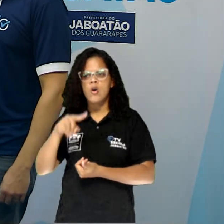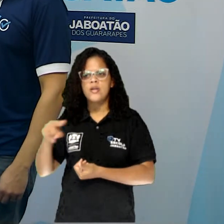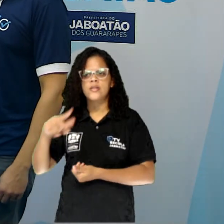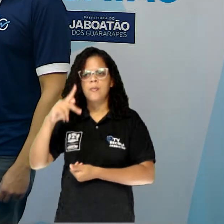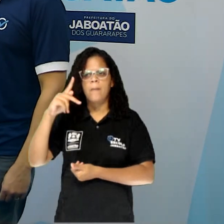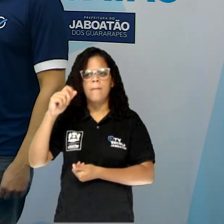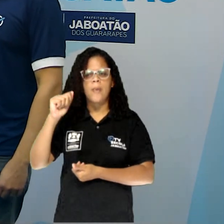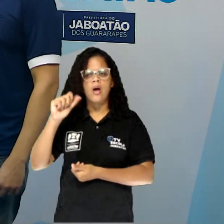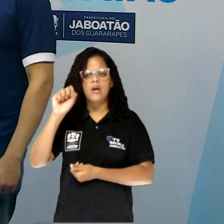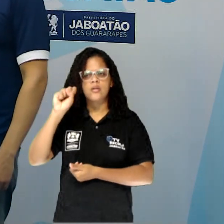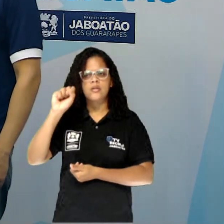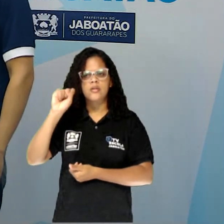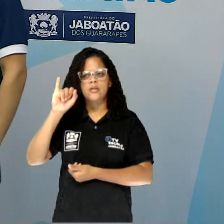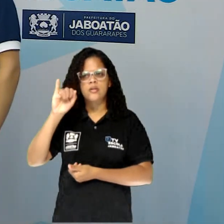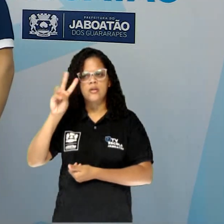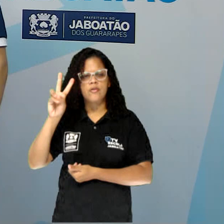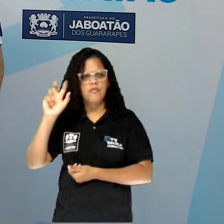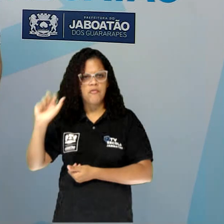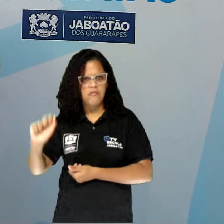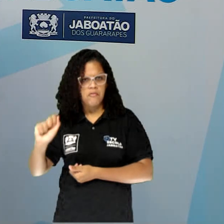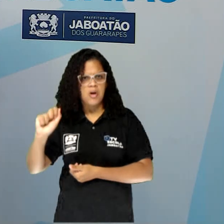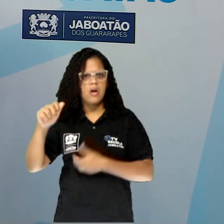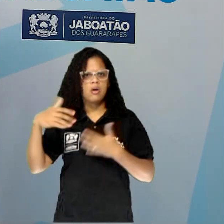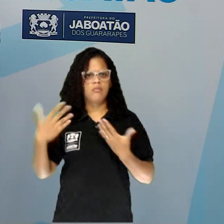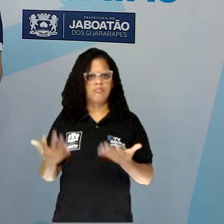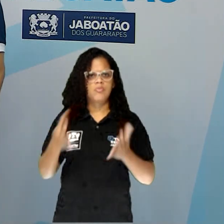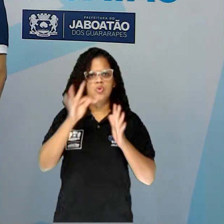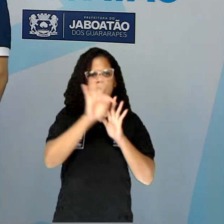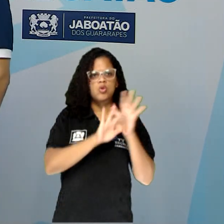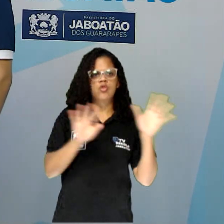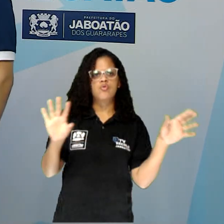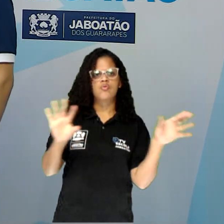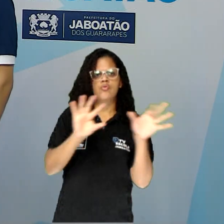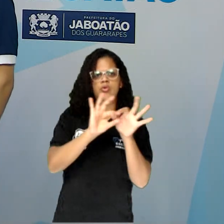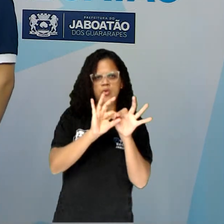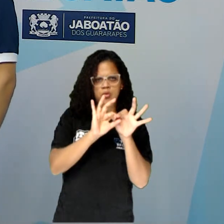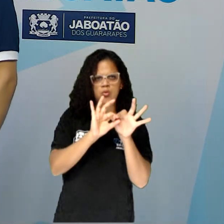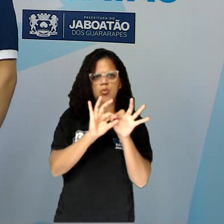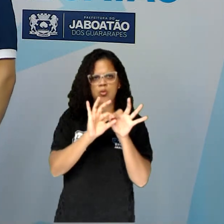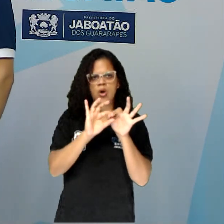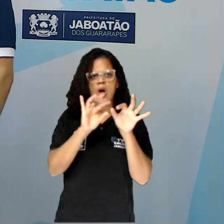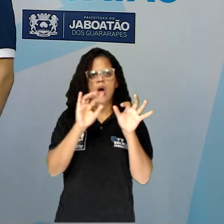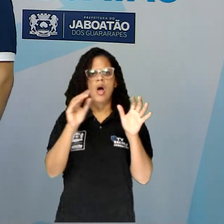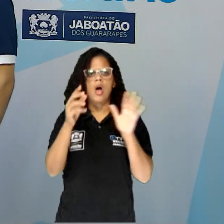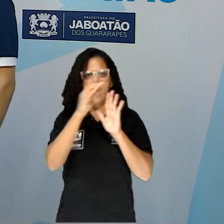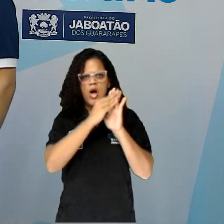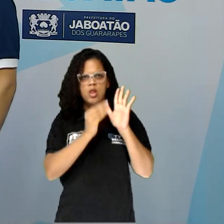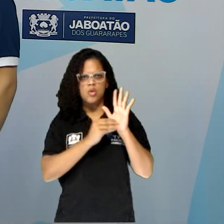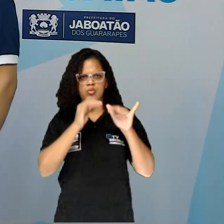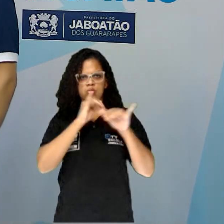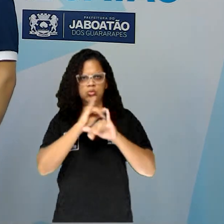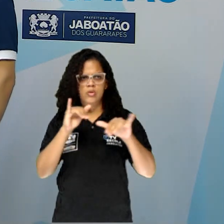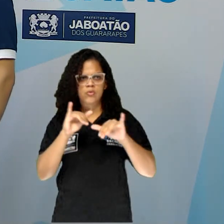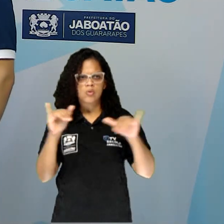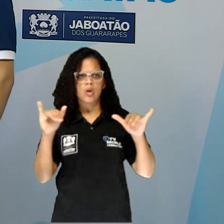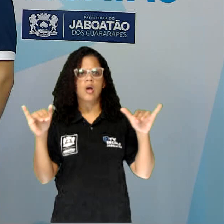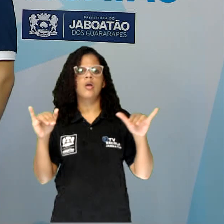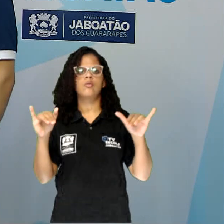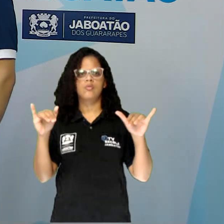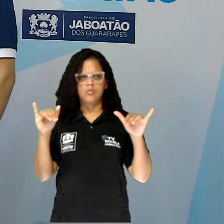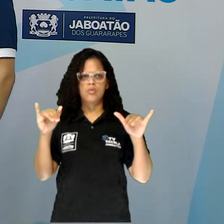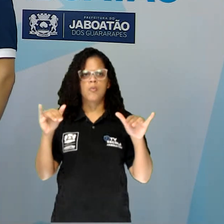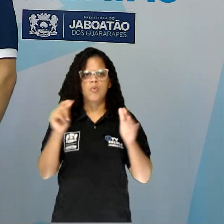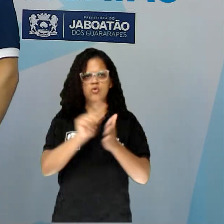ao gênero do texto 5. Anúncio classificado comumente veiculado em jornais com o objetivo de se realizar